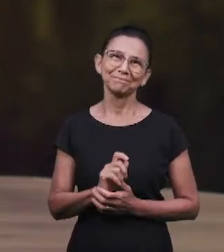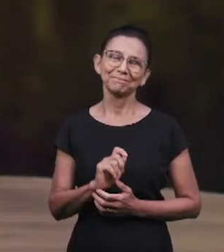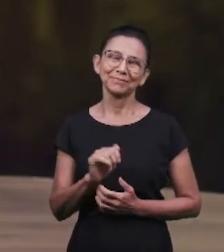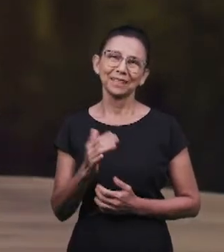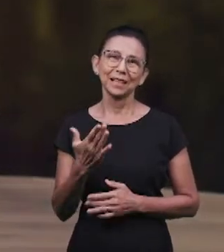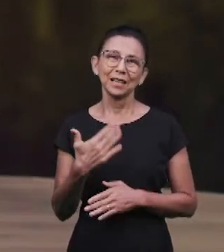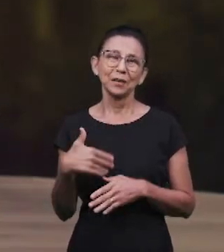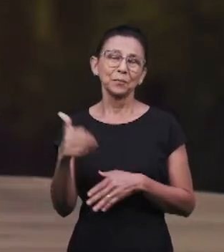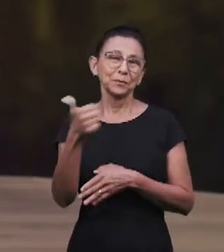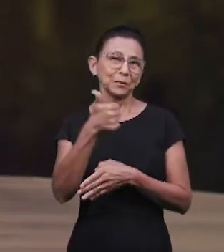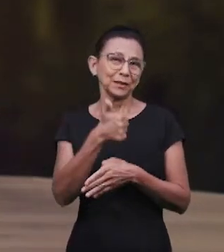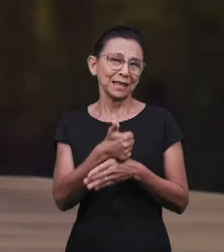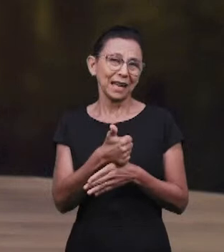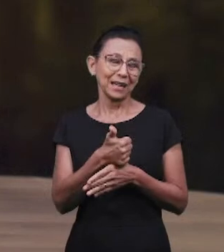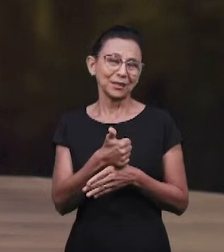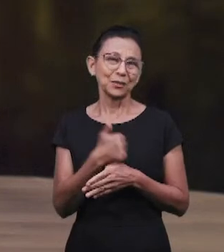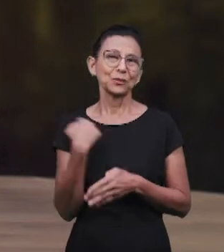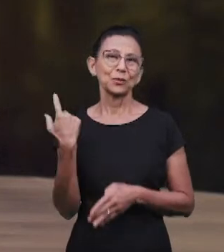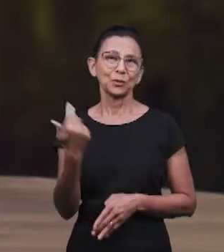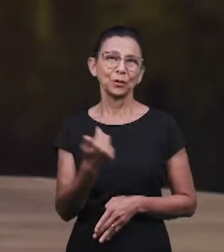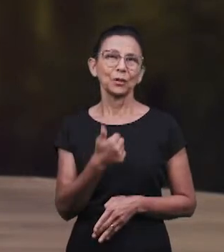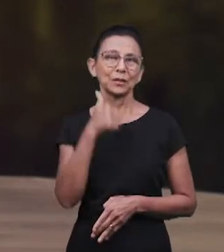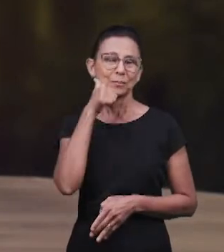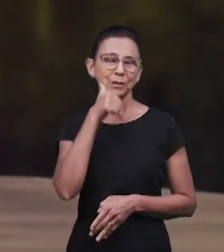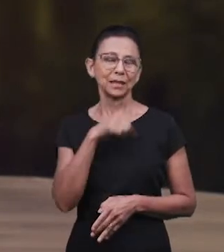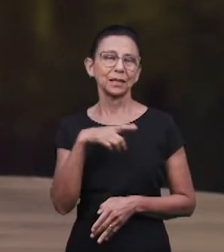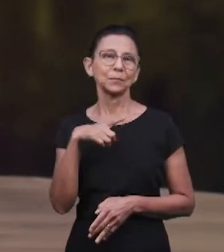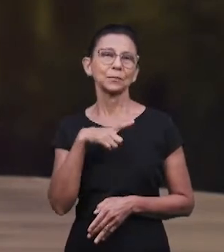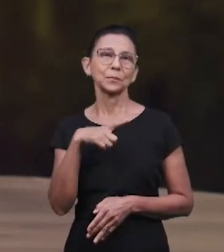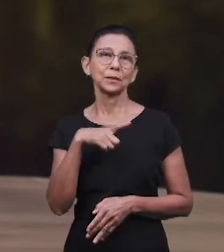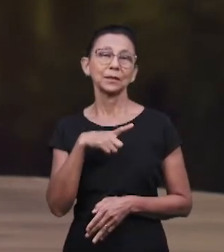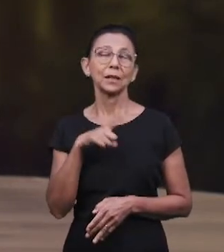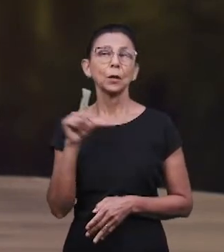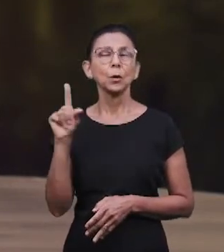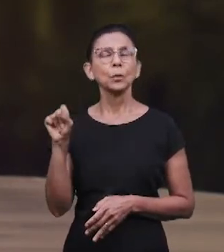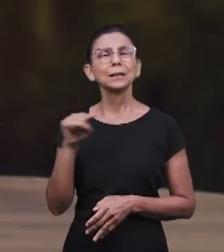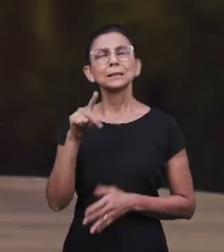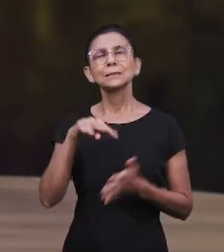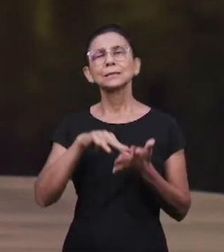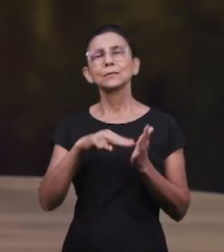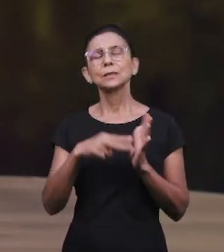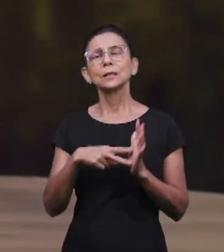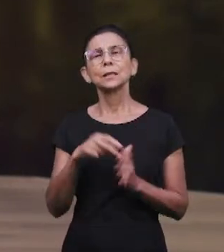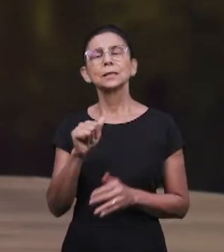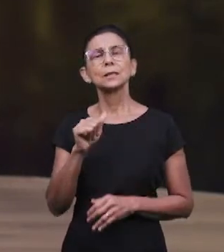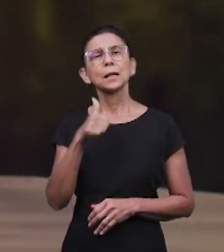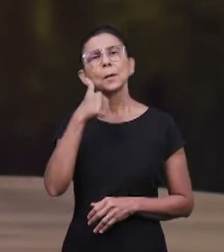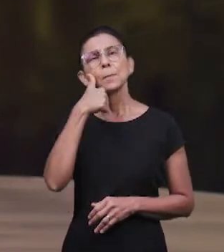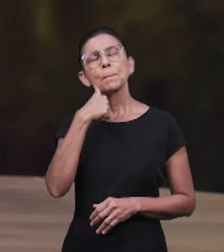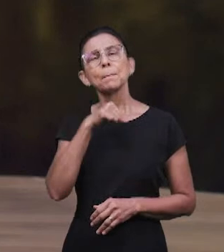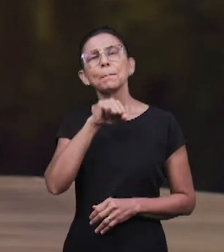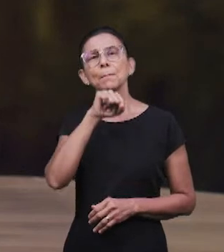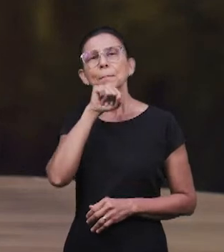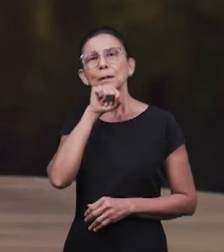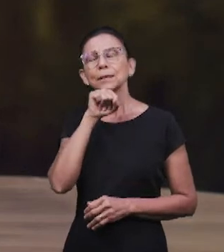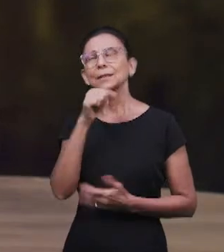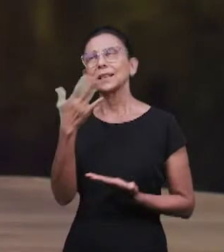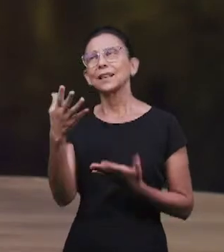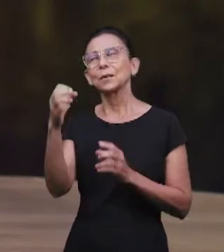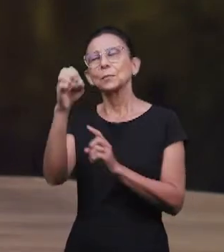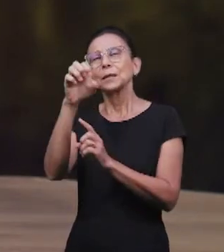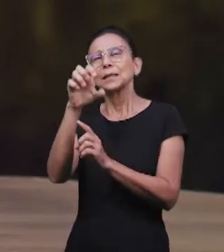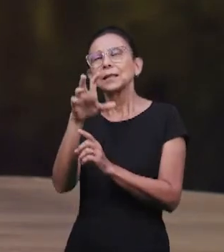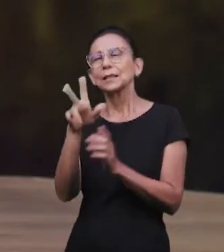temos, nós mulheres. Ser mãe é uma graça de Deus que